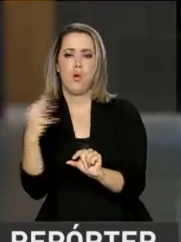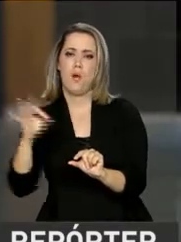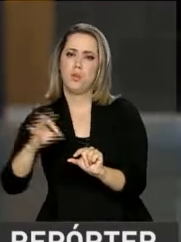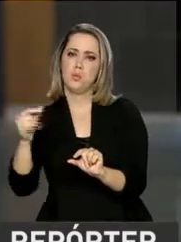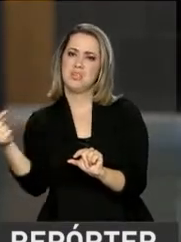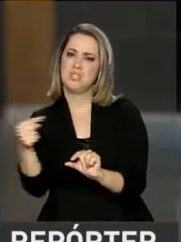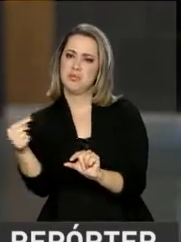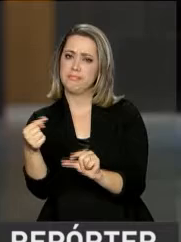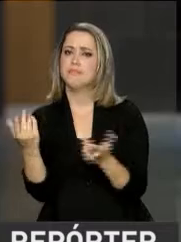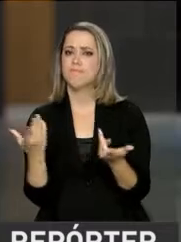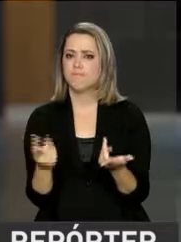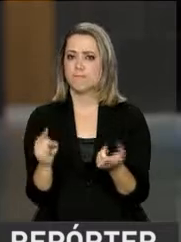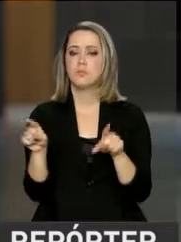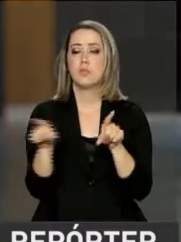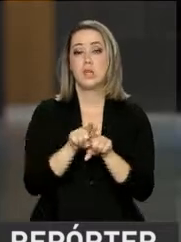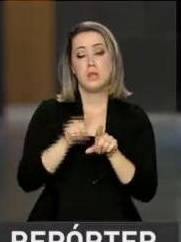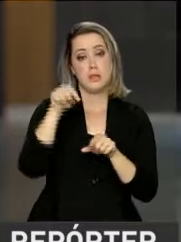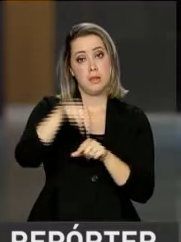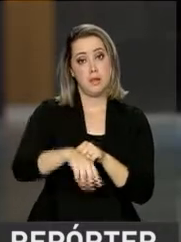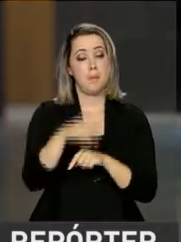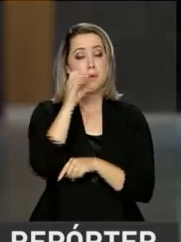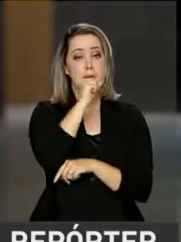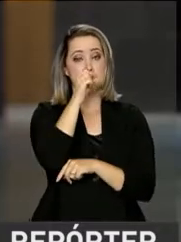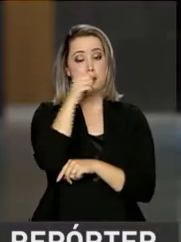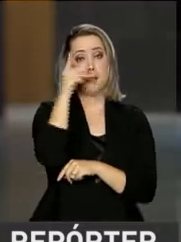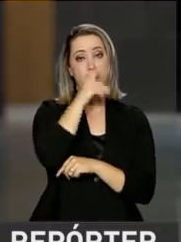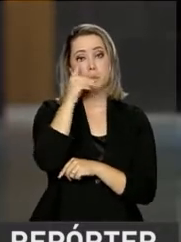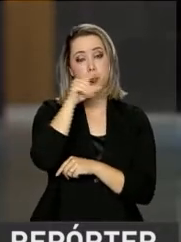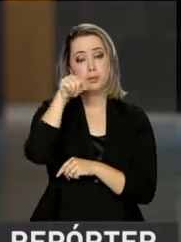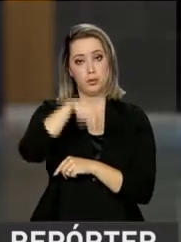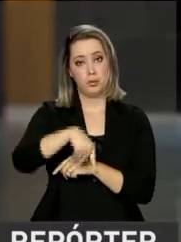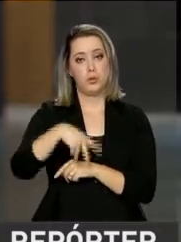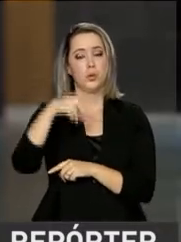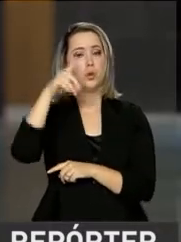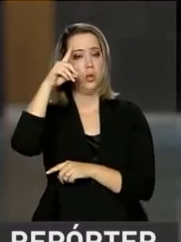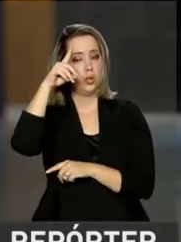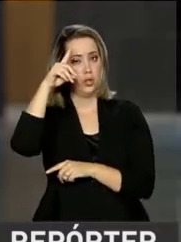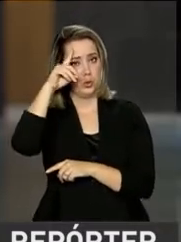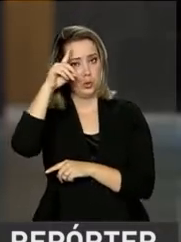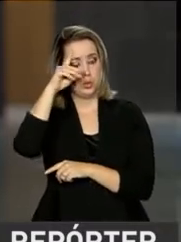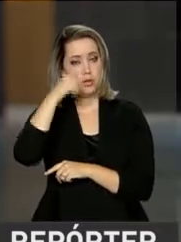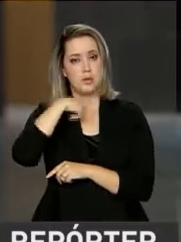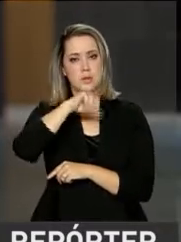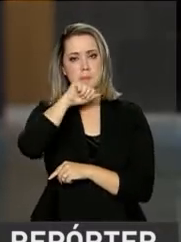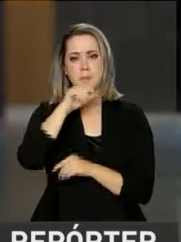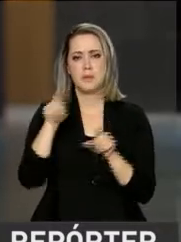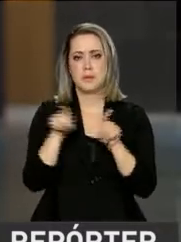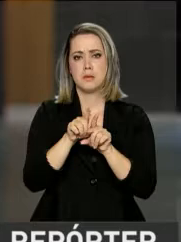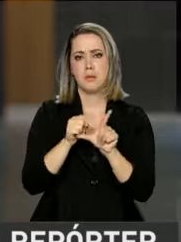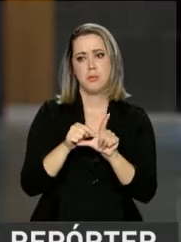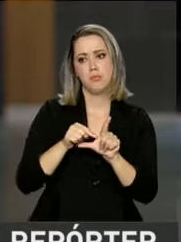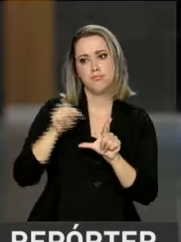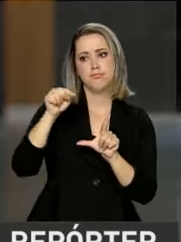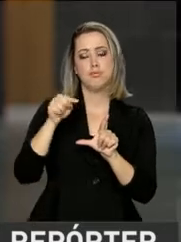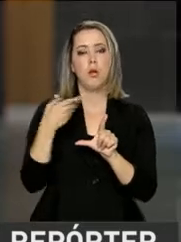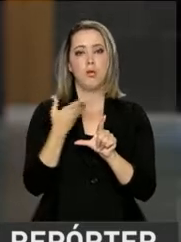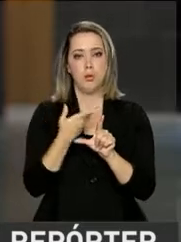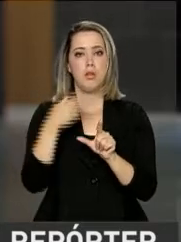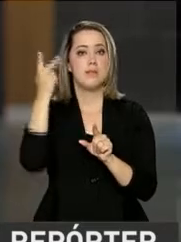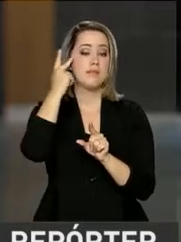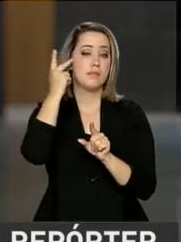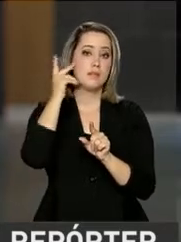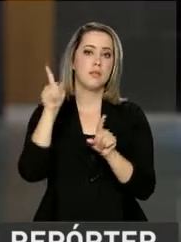por cento nas vendas no final de semana do dia das mães em comparação com o ano passado um avanço na cidade de são paulo foi ainda